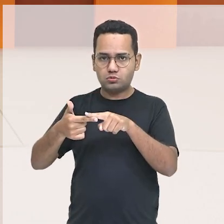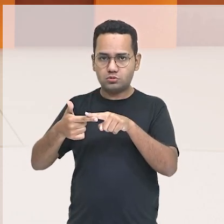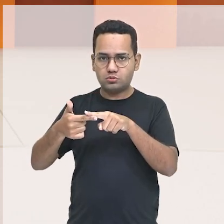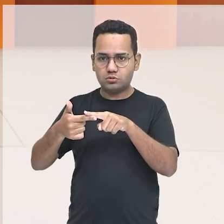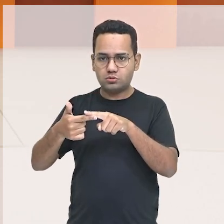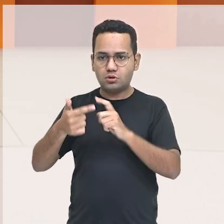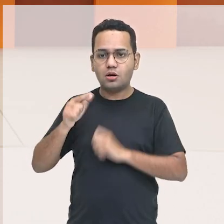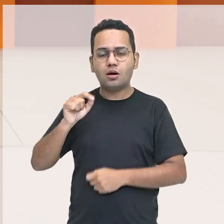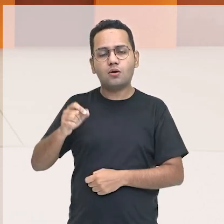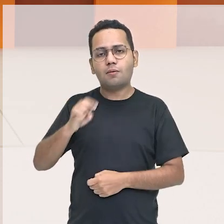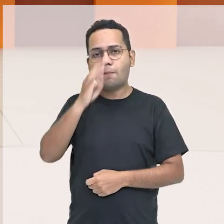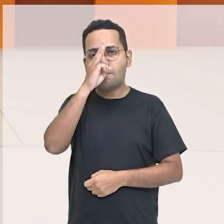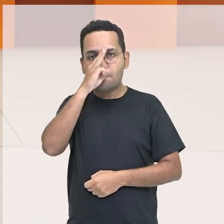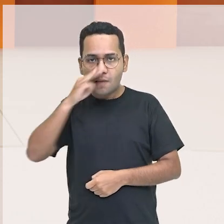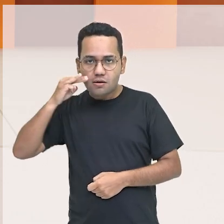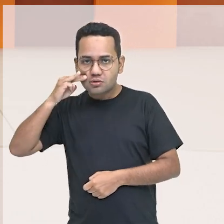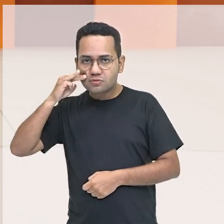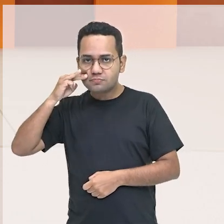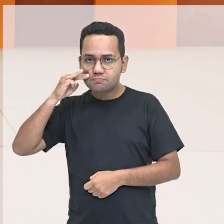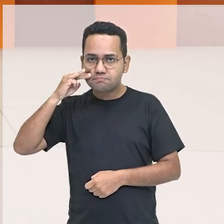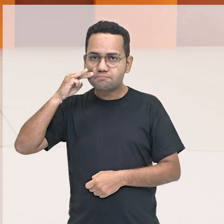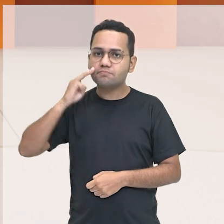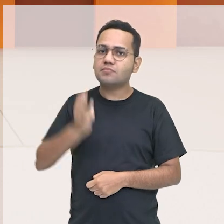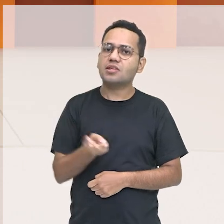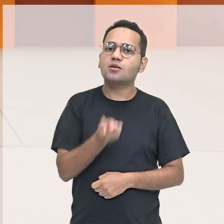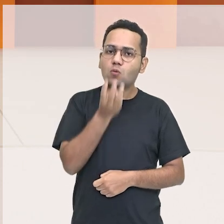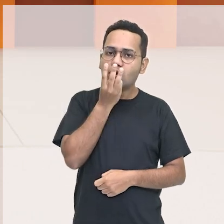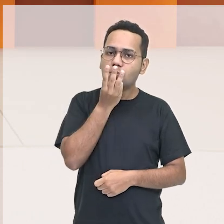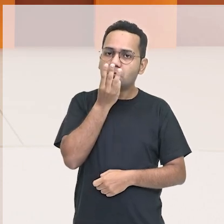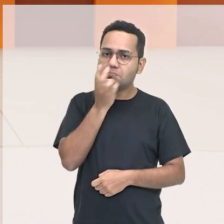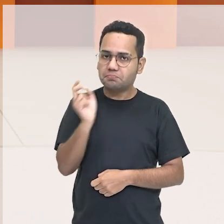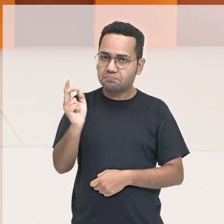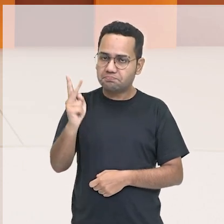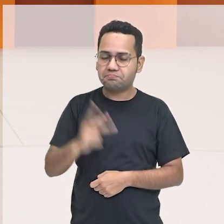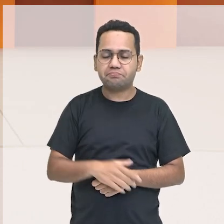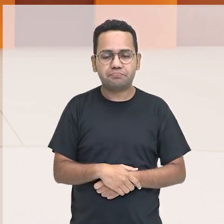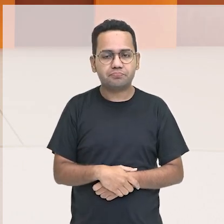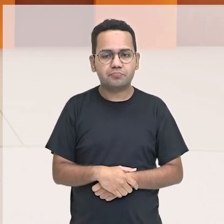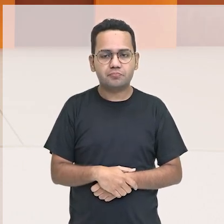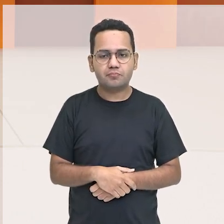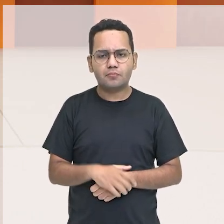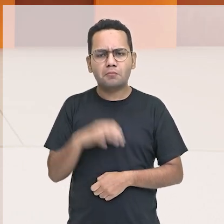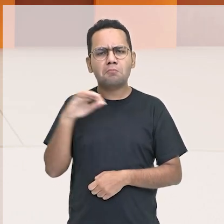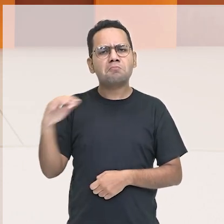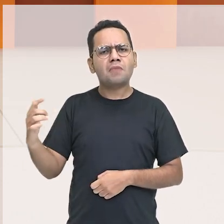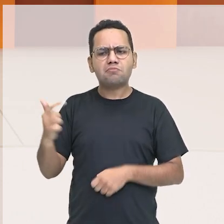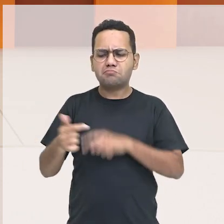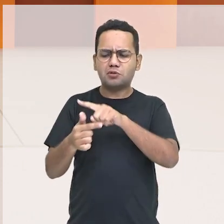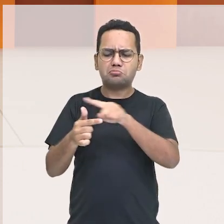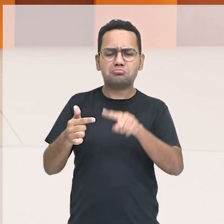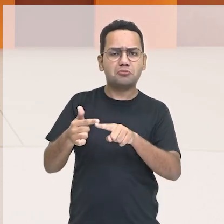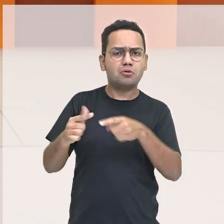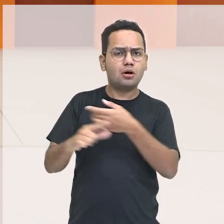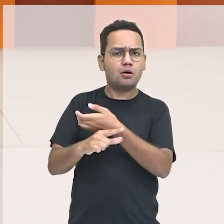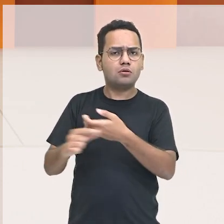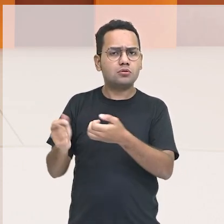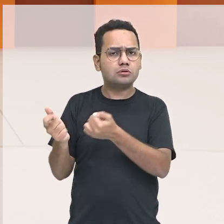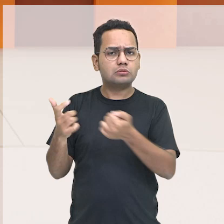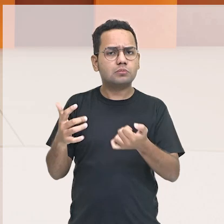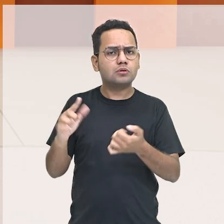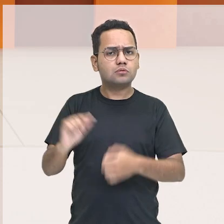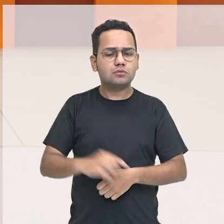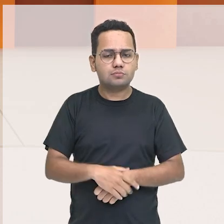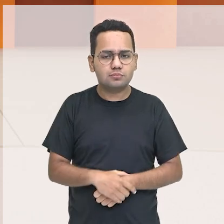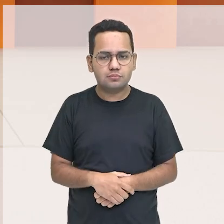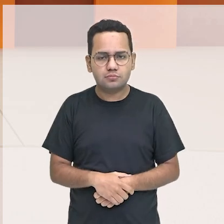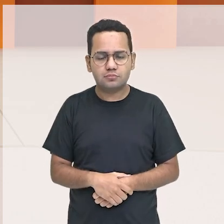Então, de acordo com esses dois autores, esse modo de perceber o controle social faz crer que os